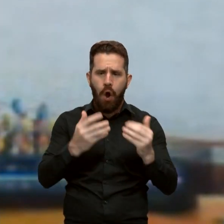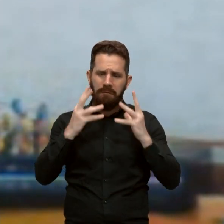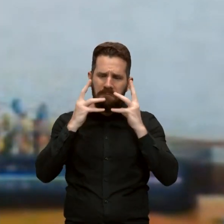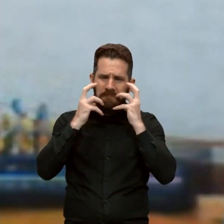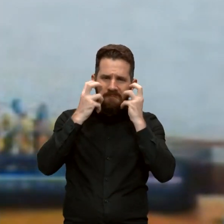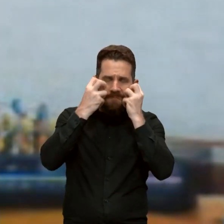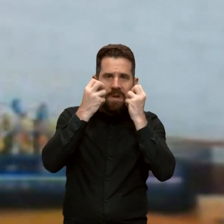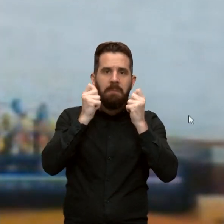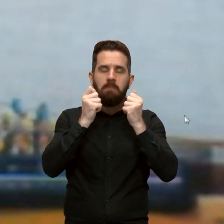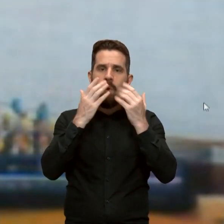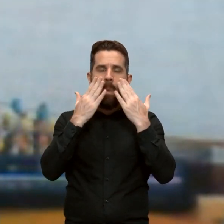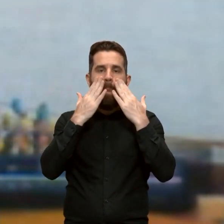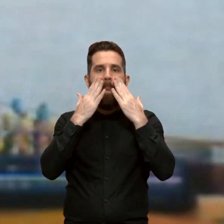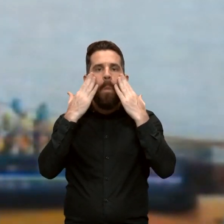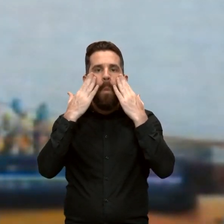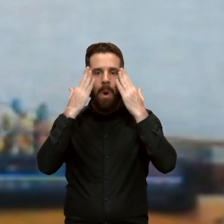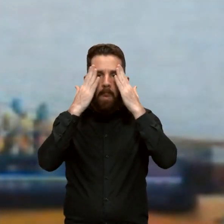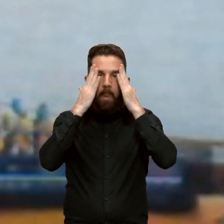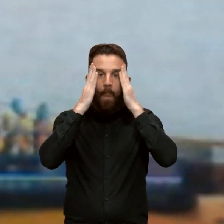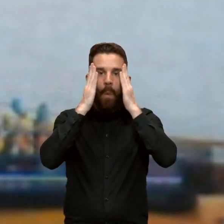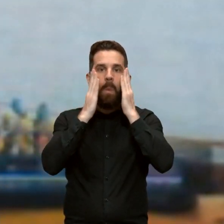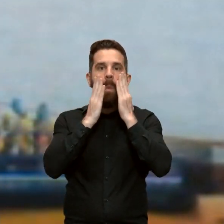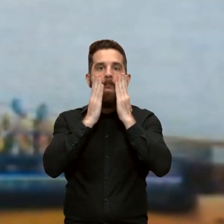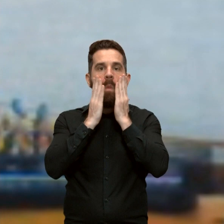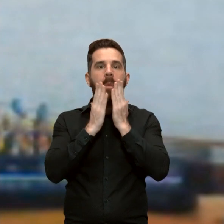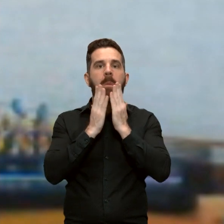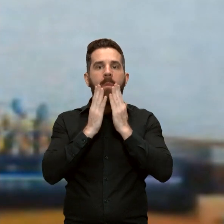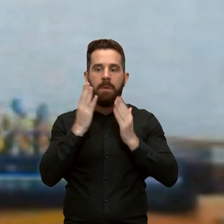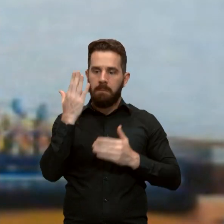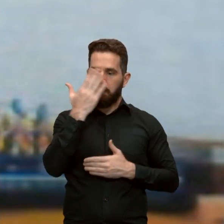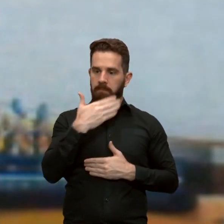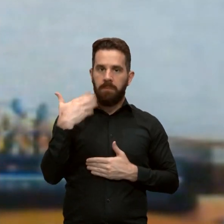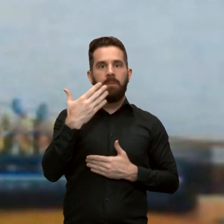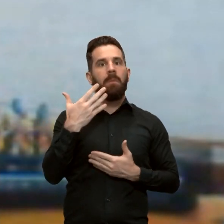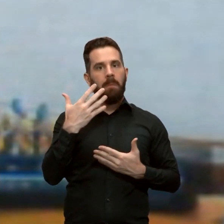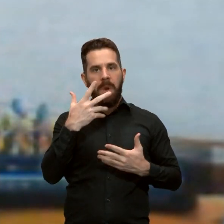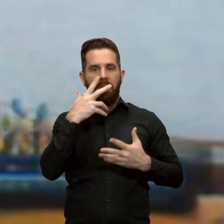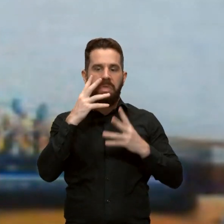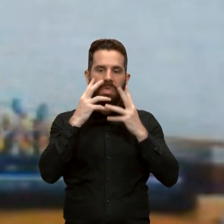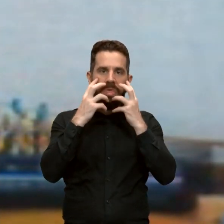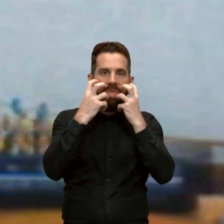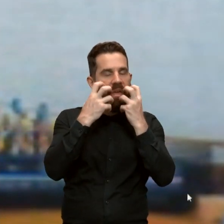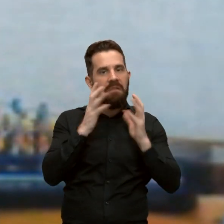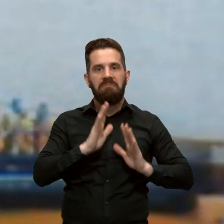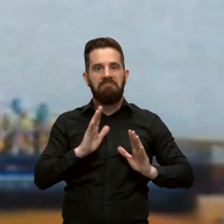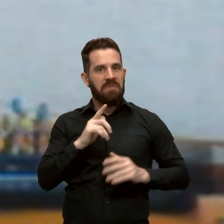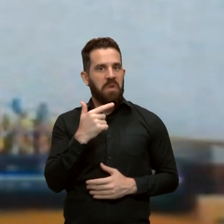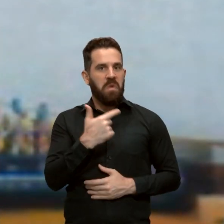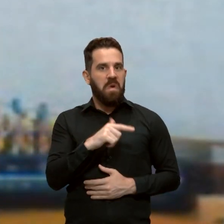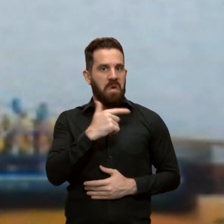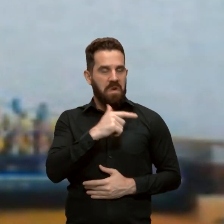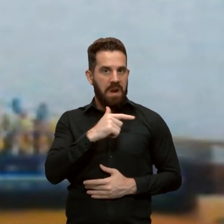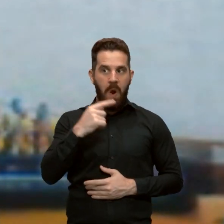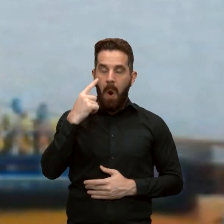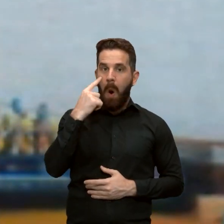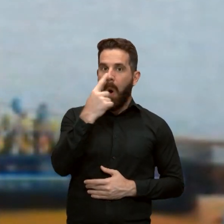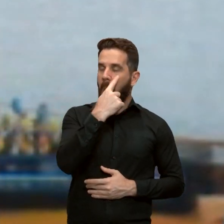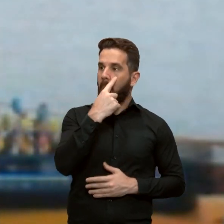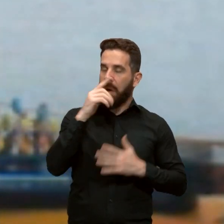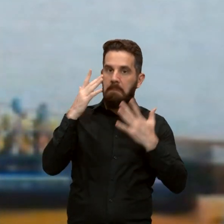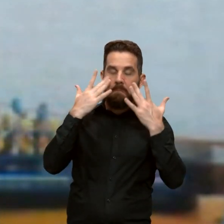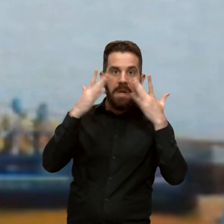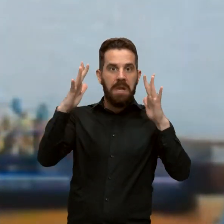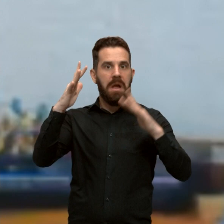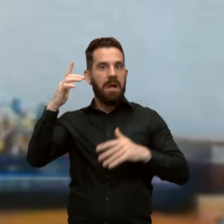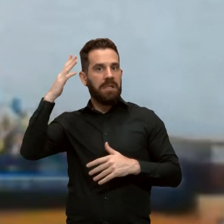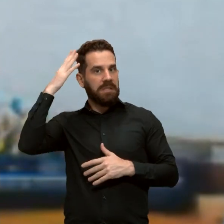pele, né, minha cutis pode ficar mais linda, menos flácida, né? Os olhos, os cabelos brilhantes, ou